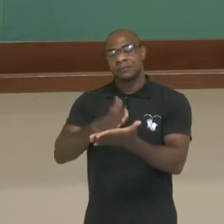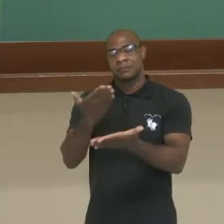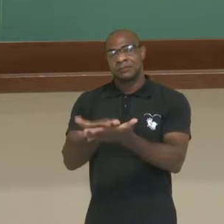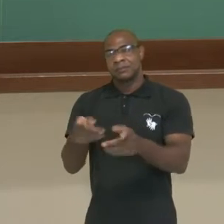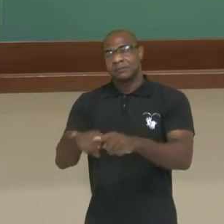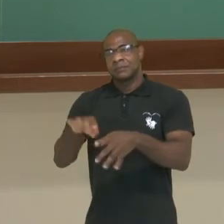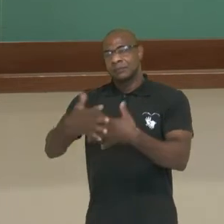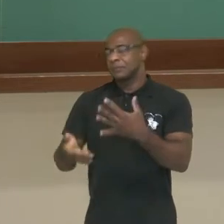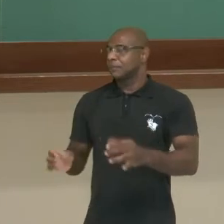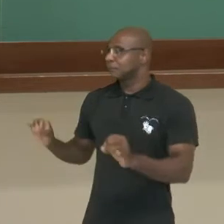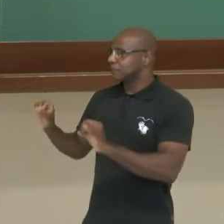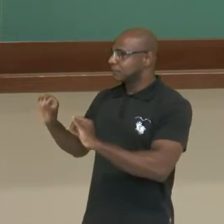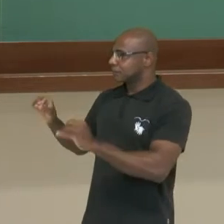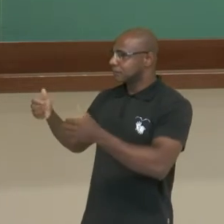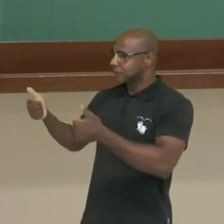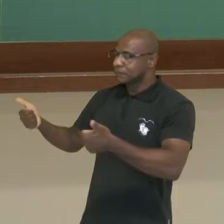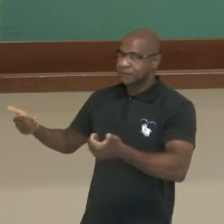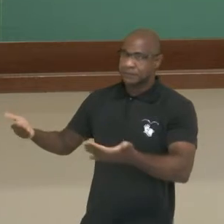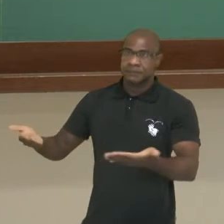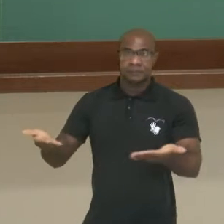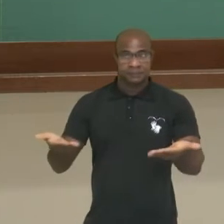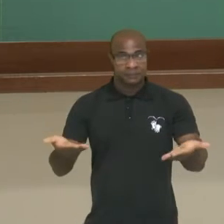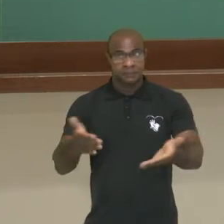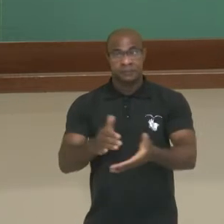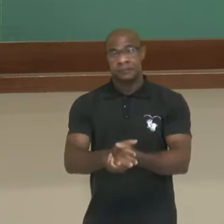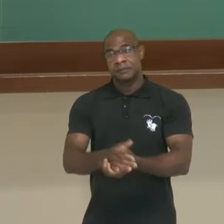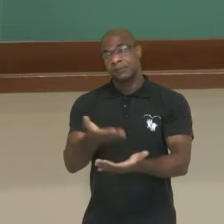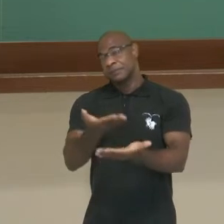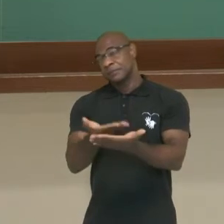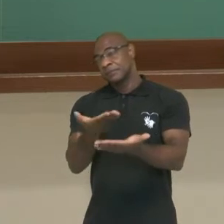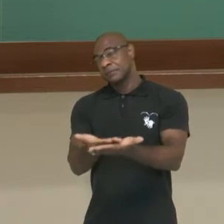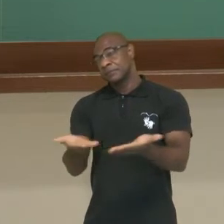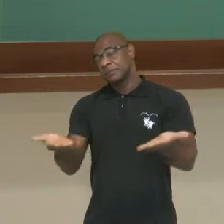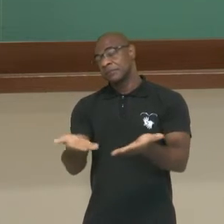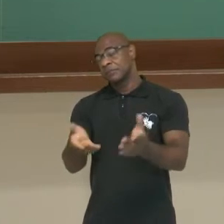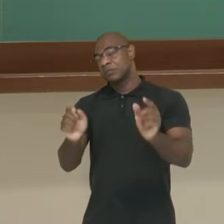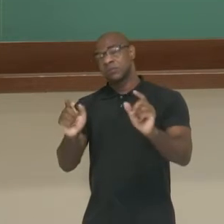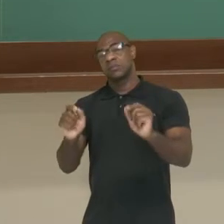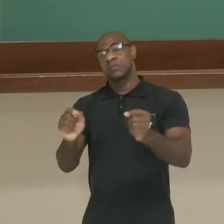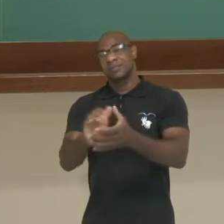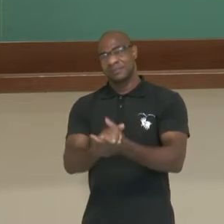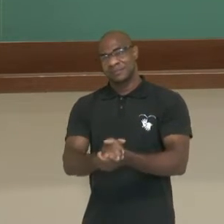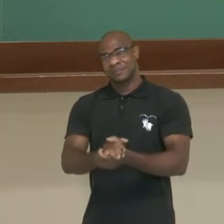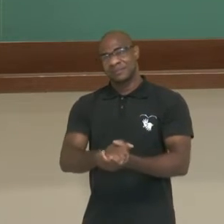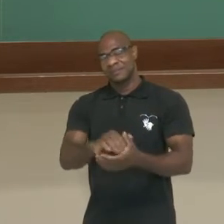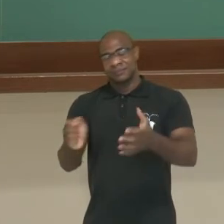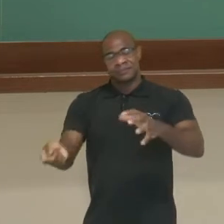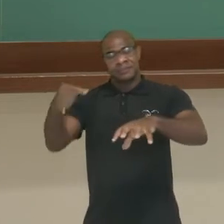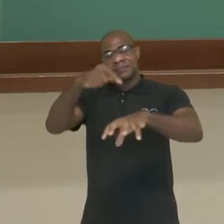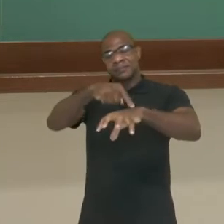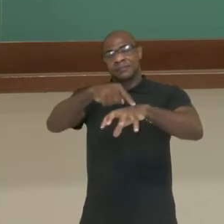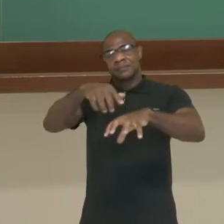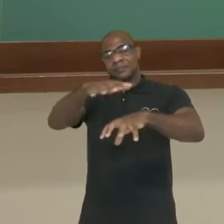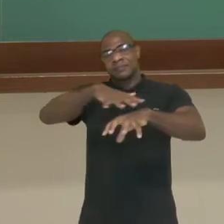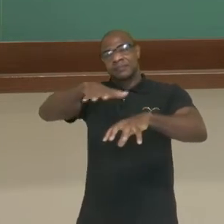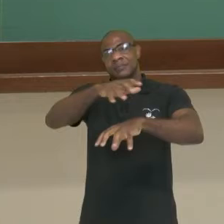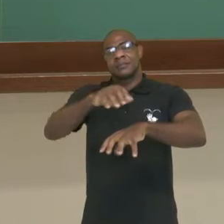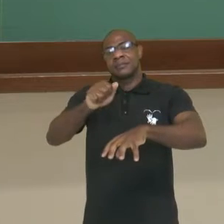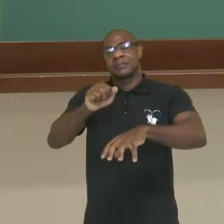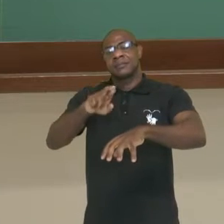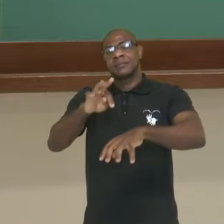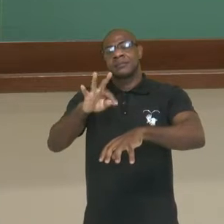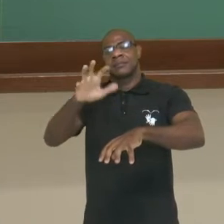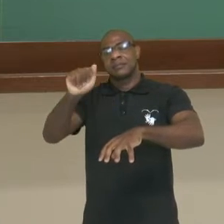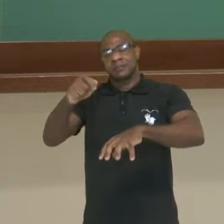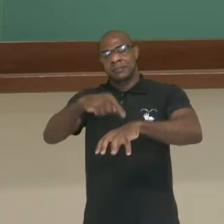Tudo bem, Val? Muito bem. Então, na aula de hoje vamos falar então sobre a região ártica, quanto também a sua